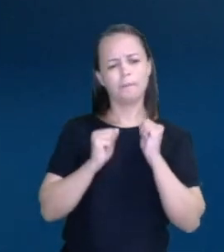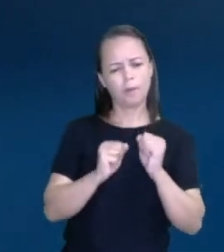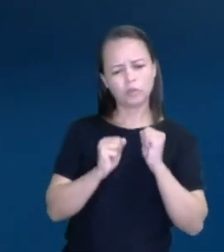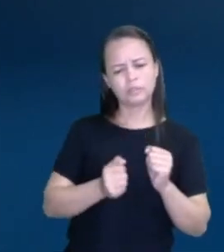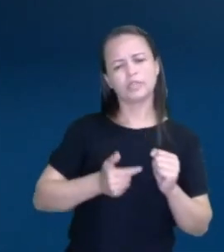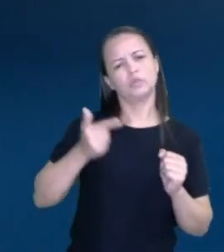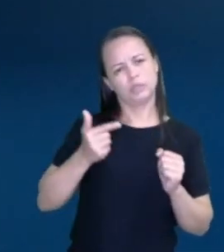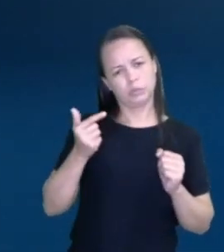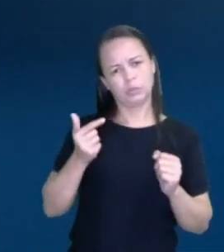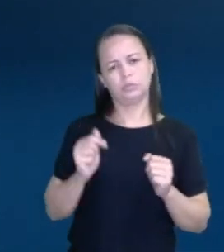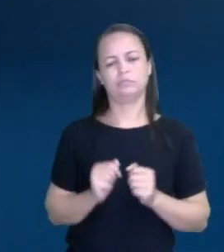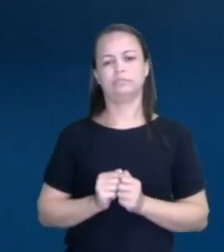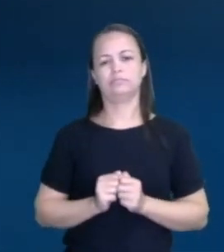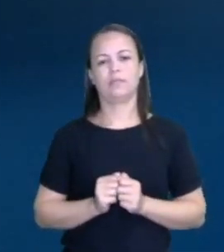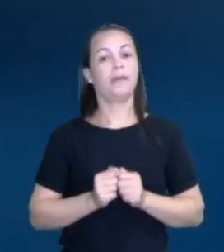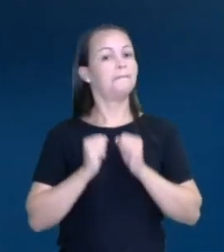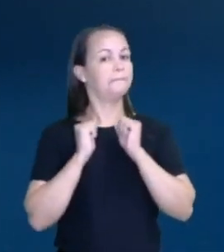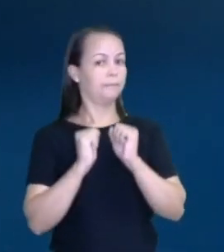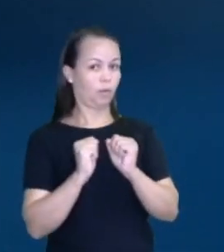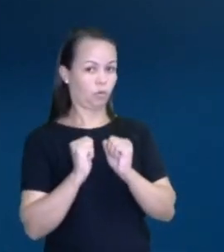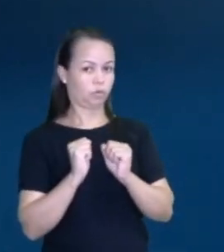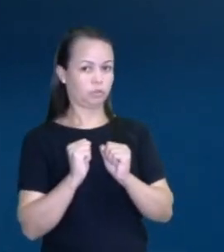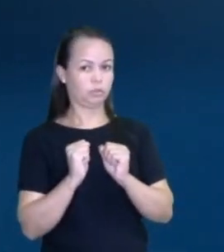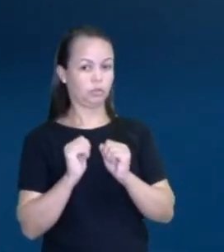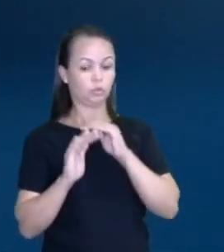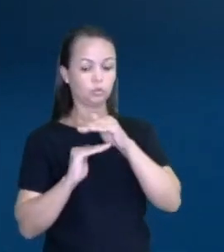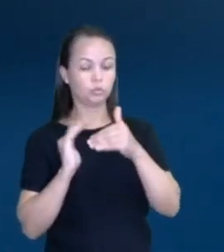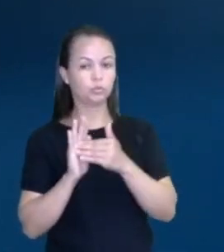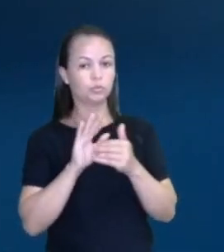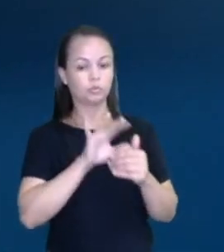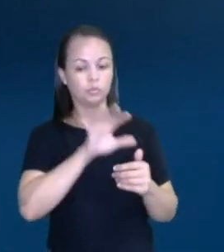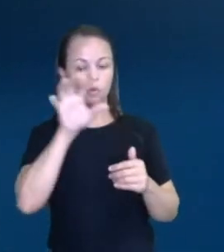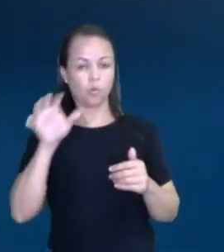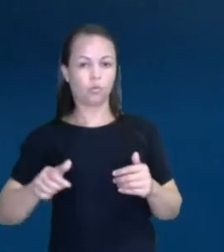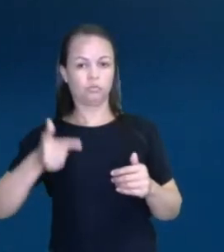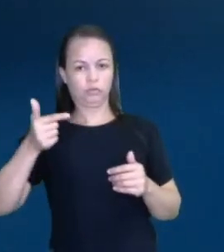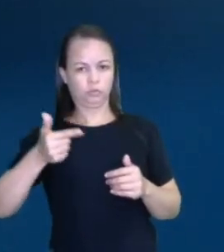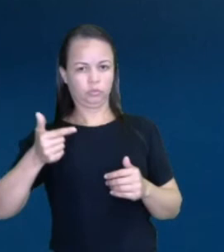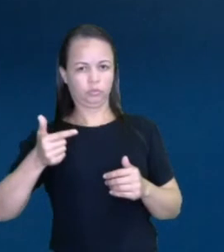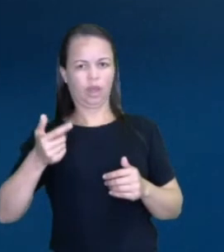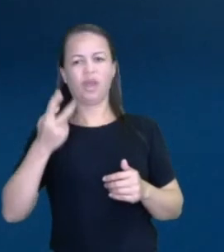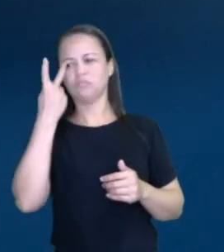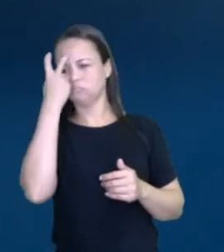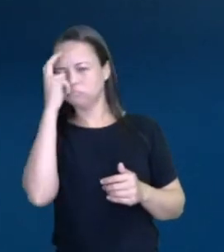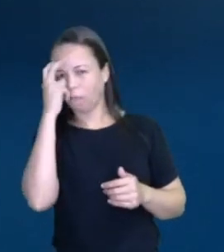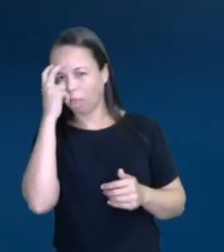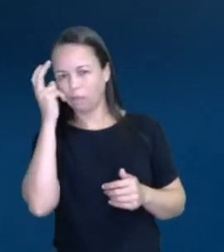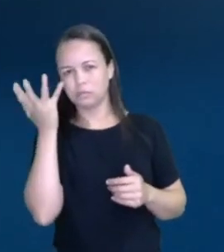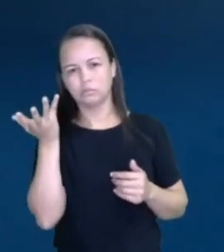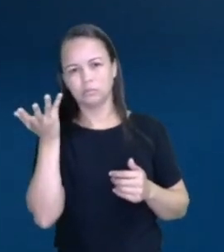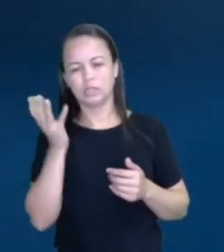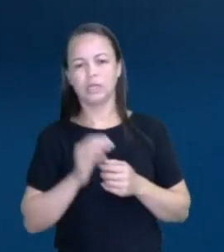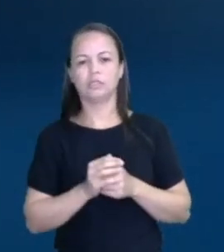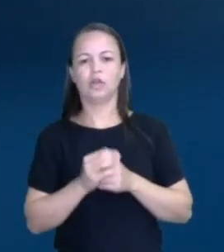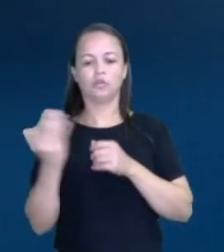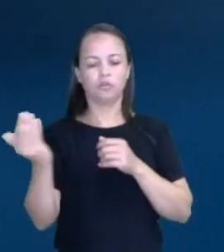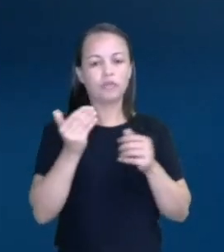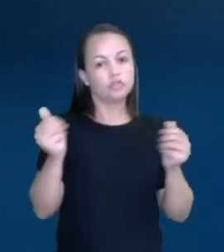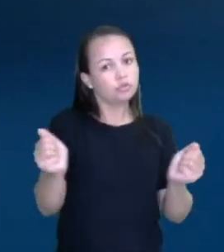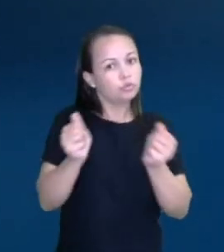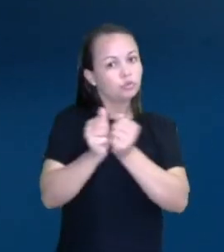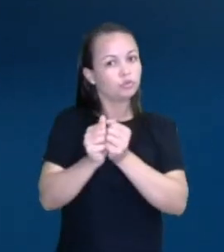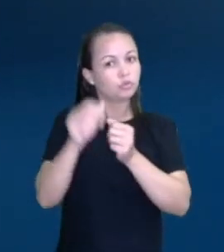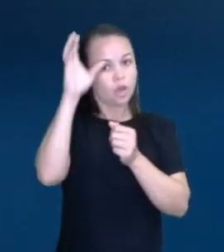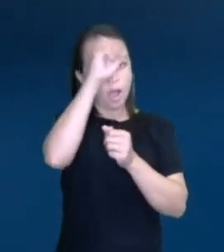segundo? Pode. Agora tudo para o segundo. Ah, mas vai me complicar. Por isso que eu estou dizendo a vocês. Vem